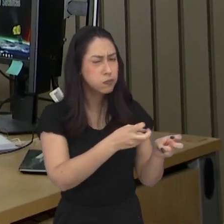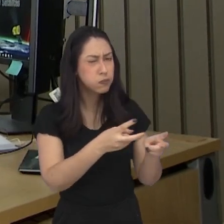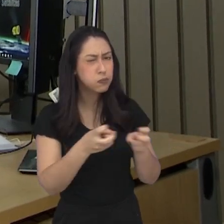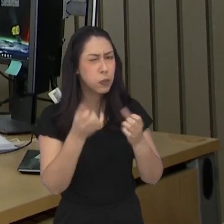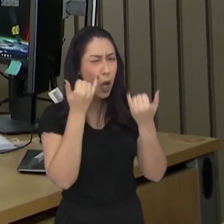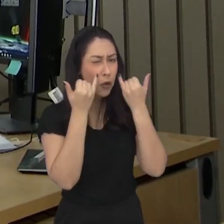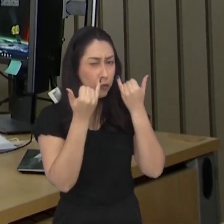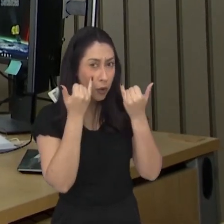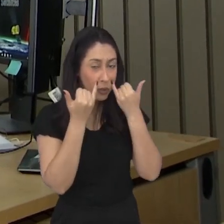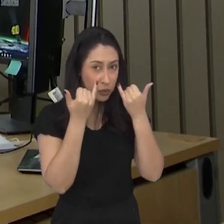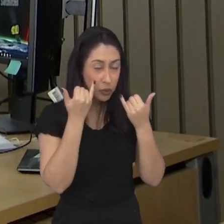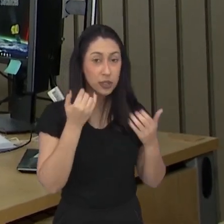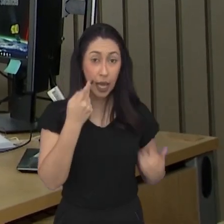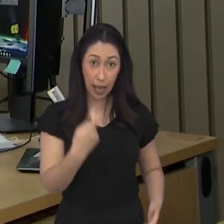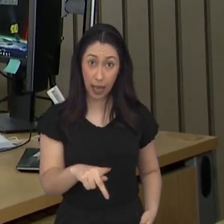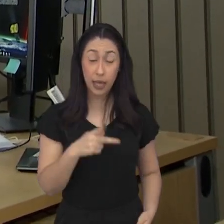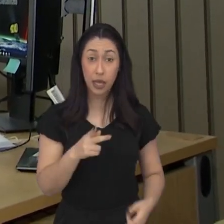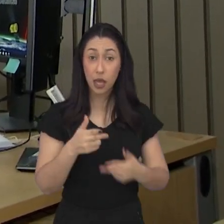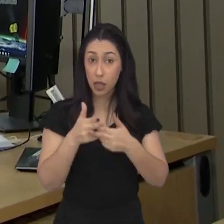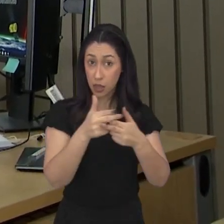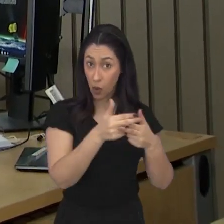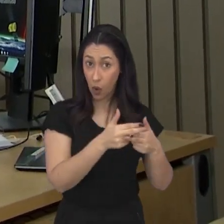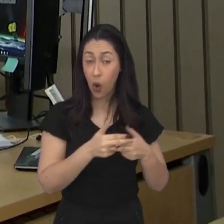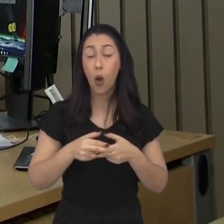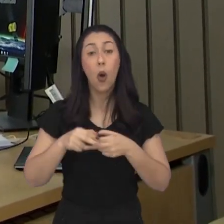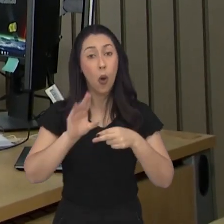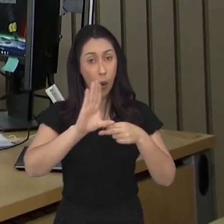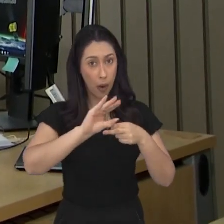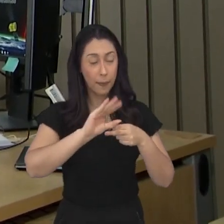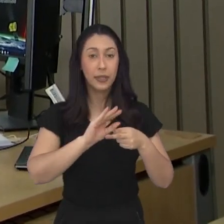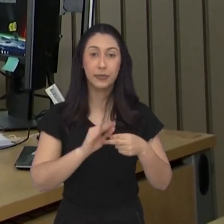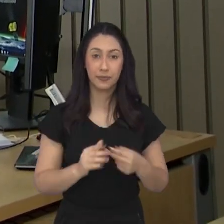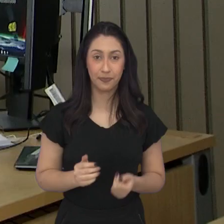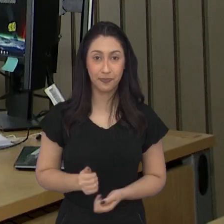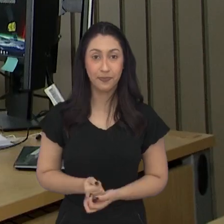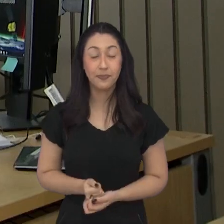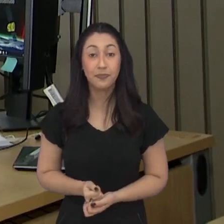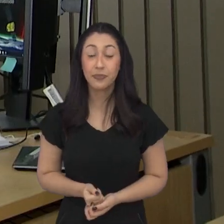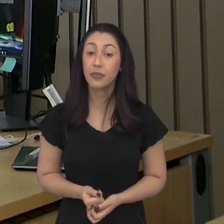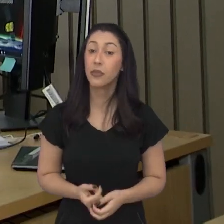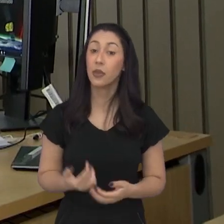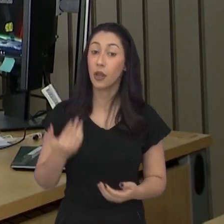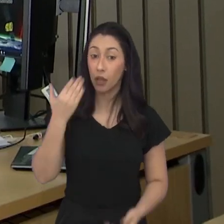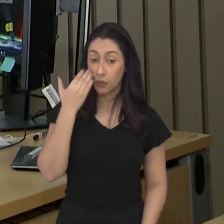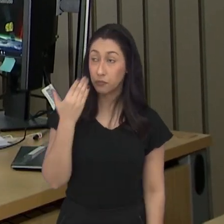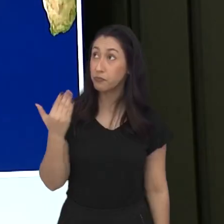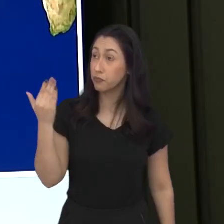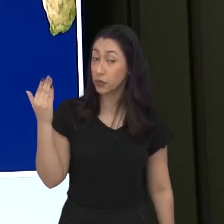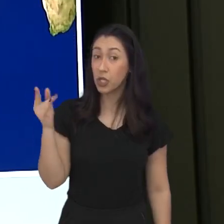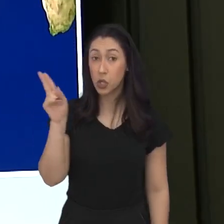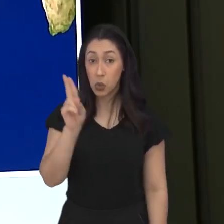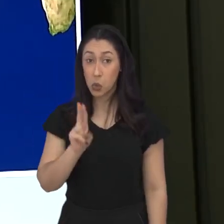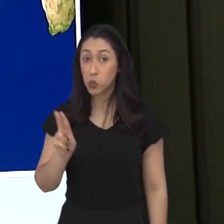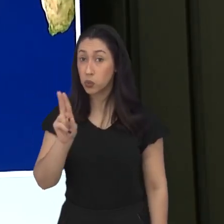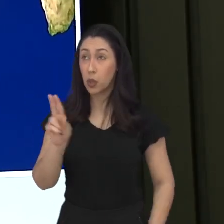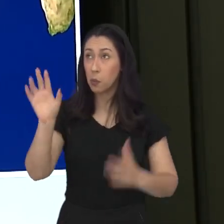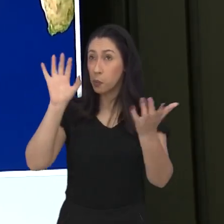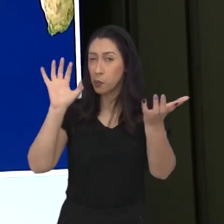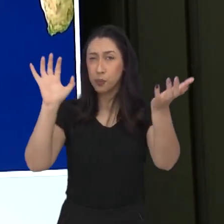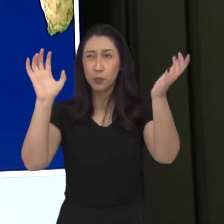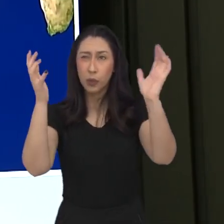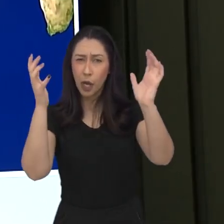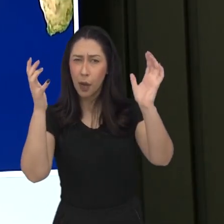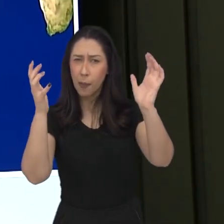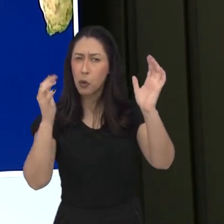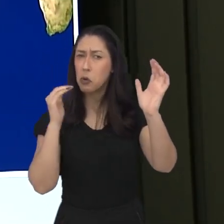dos diferentes programas desenvolvidos aqui pelo INPE. Essas são imagens do Amazônia 1. Além de serem usados